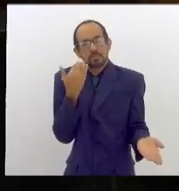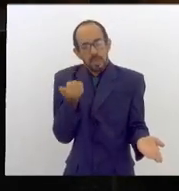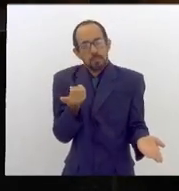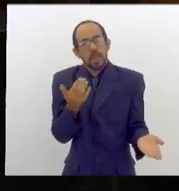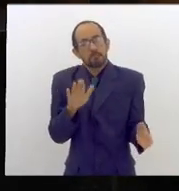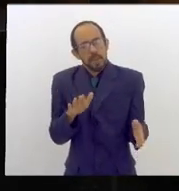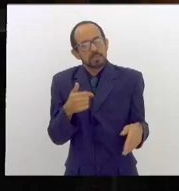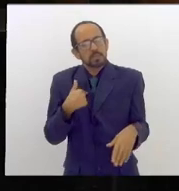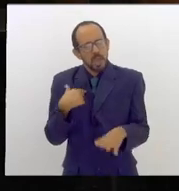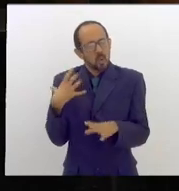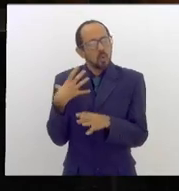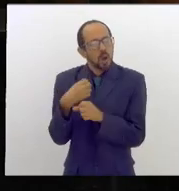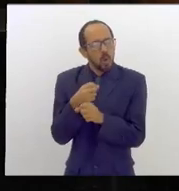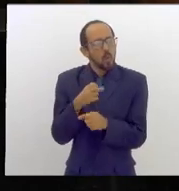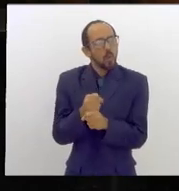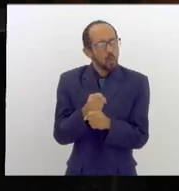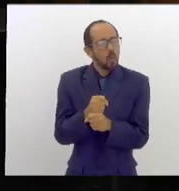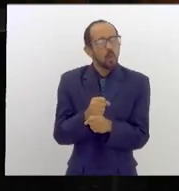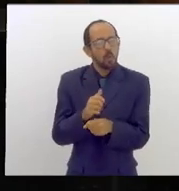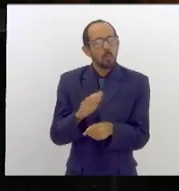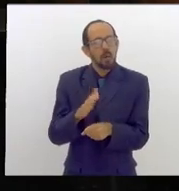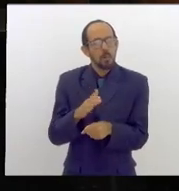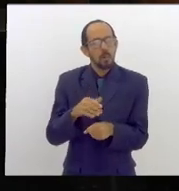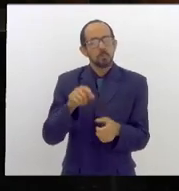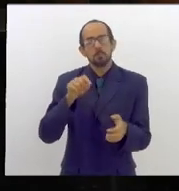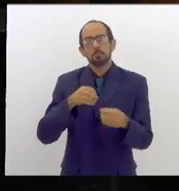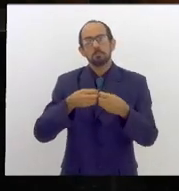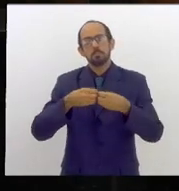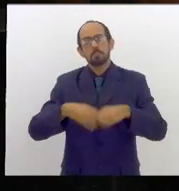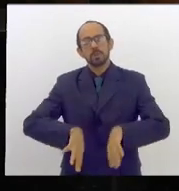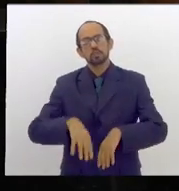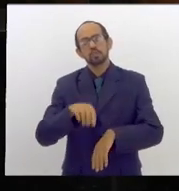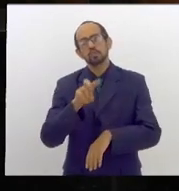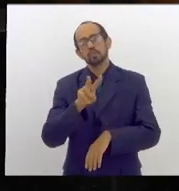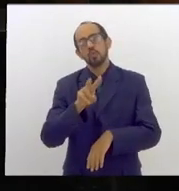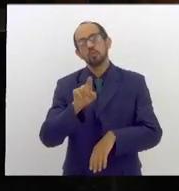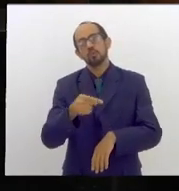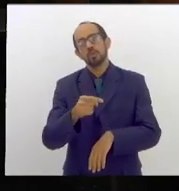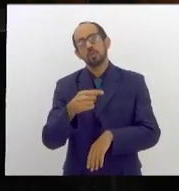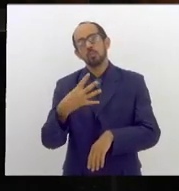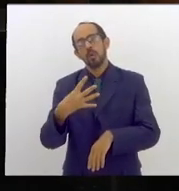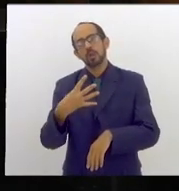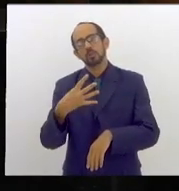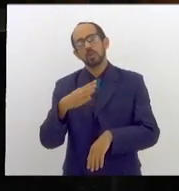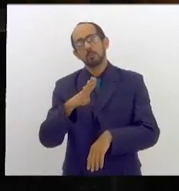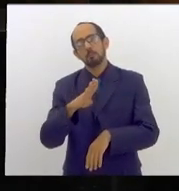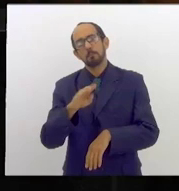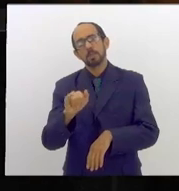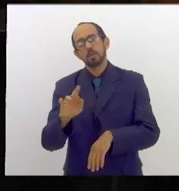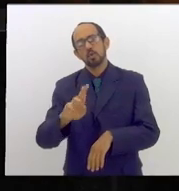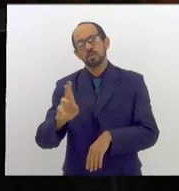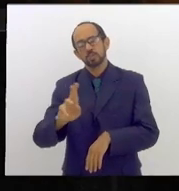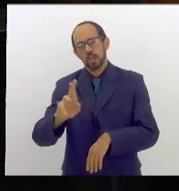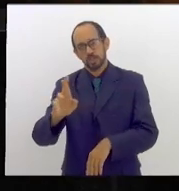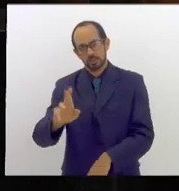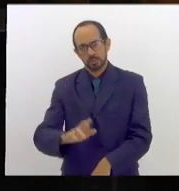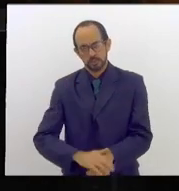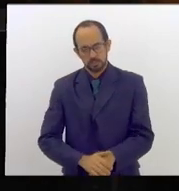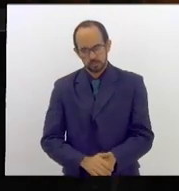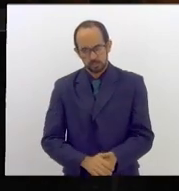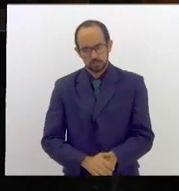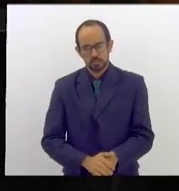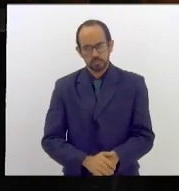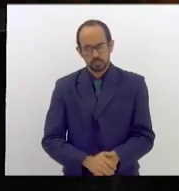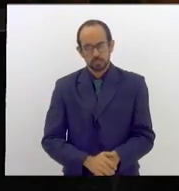estimo eu que vamos perder na ordem de dois pontos quatro bilhões de reais